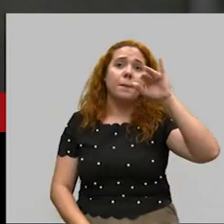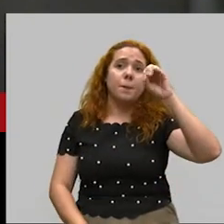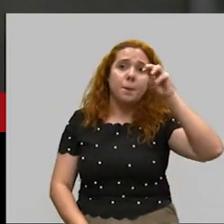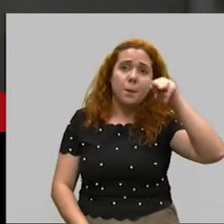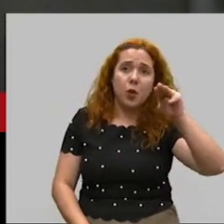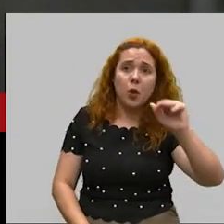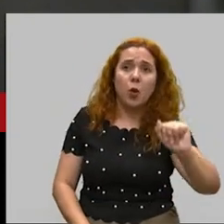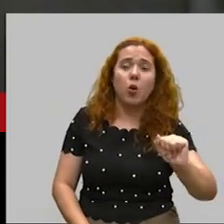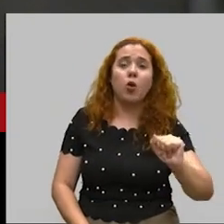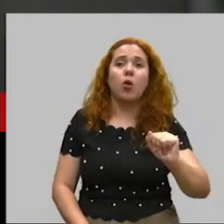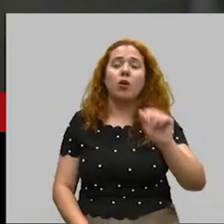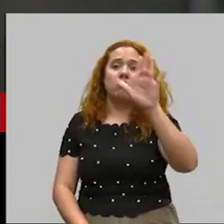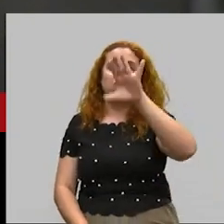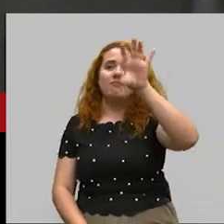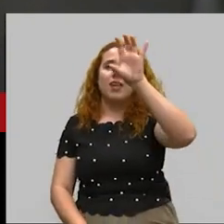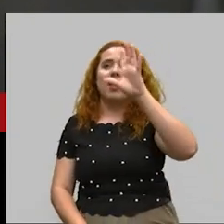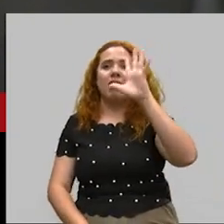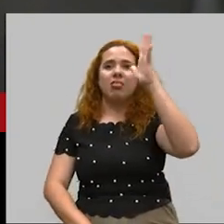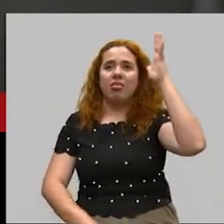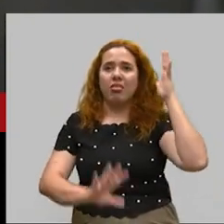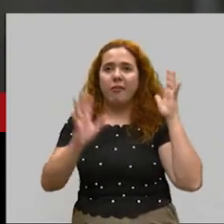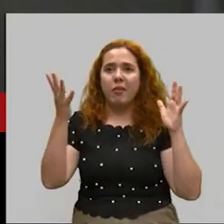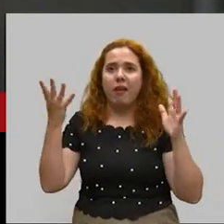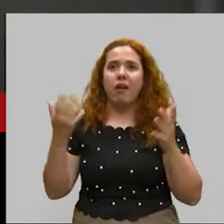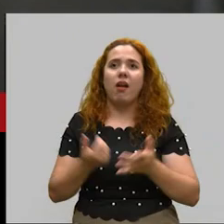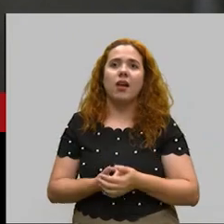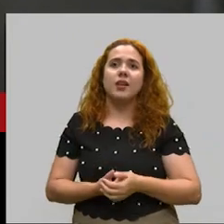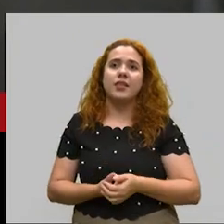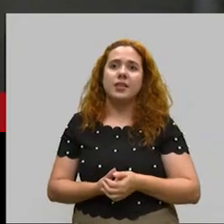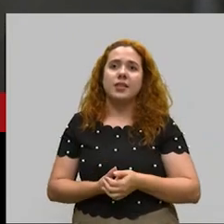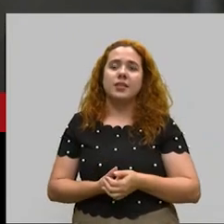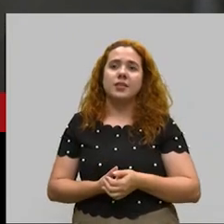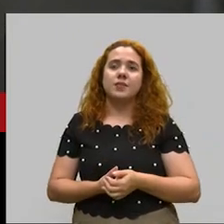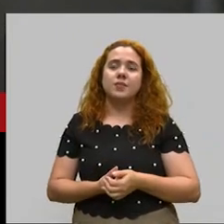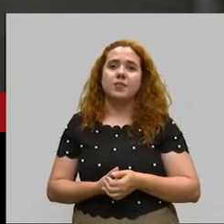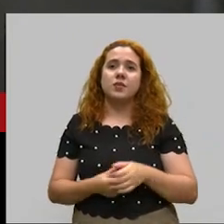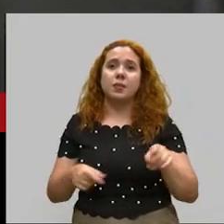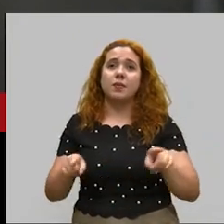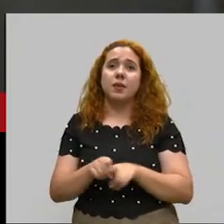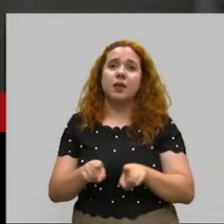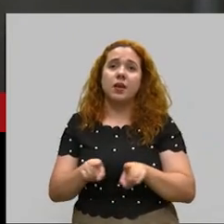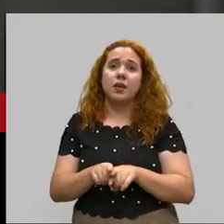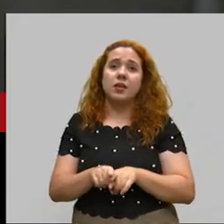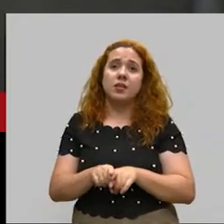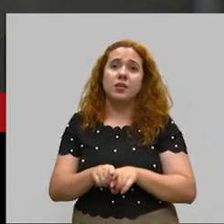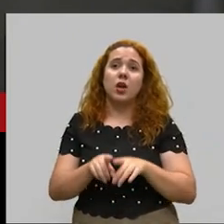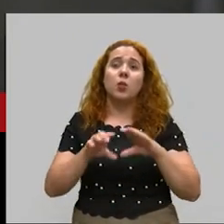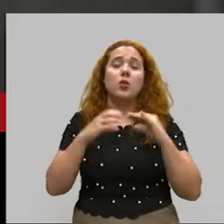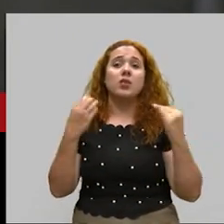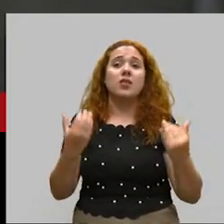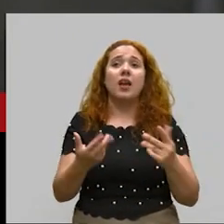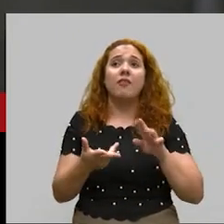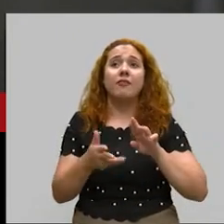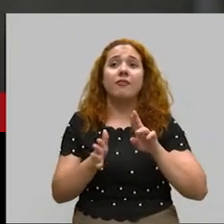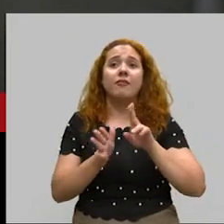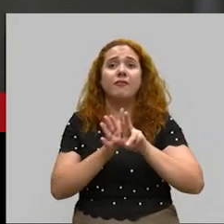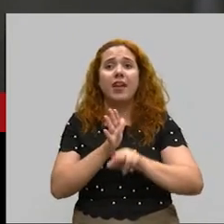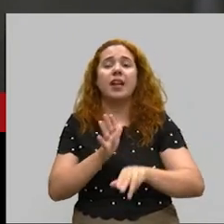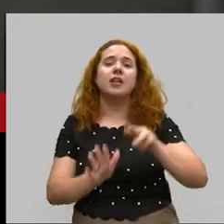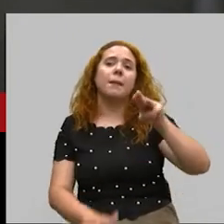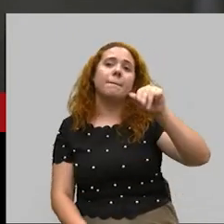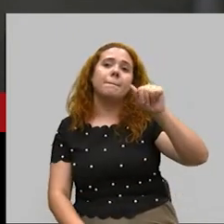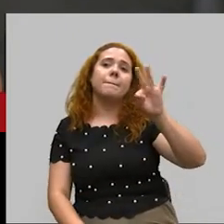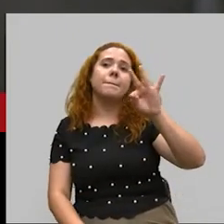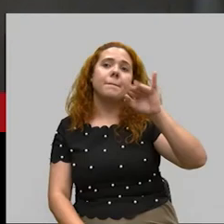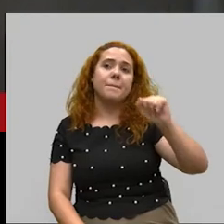está na zona da mata não se fala né também dos sujeitos da comunidade sem falar da Mata Atlântica